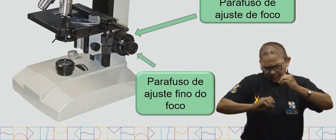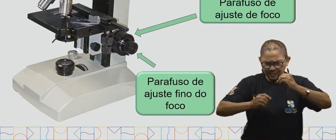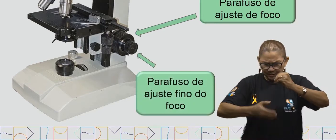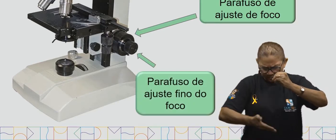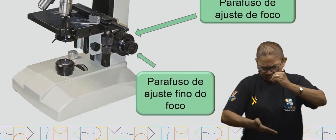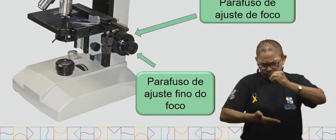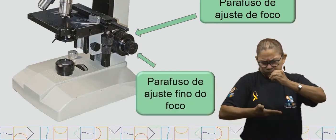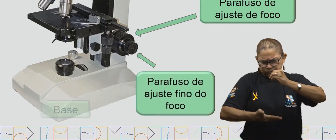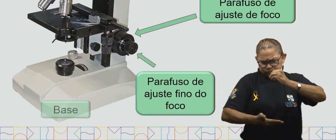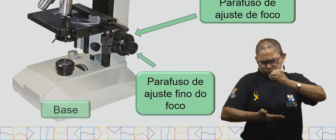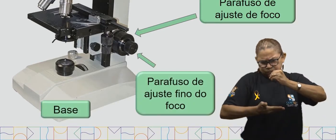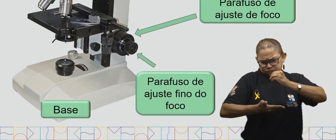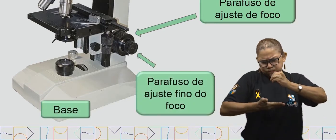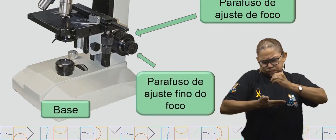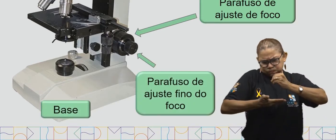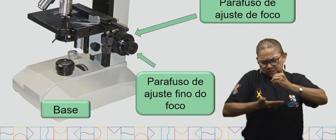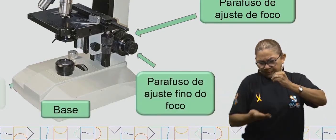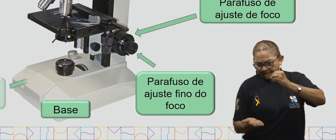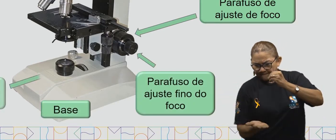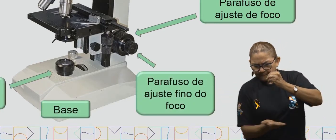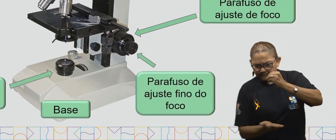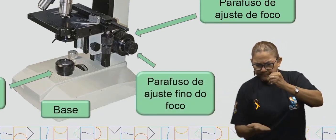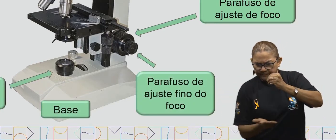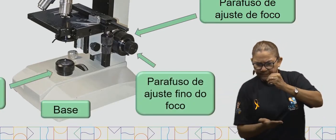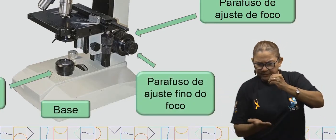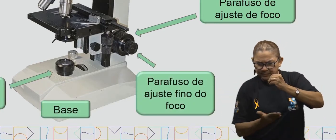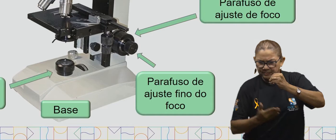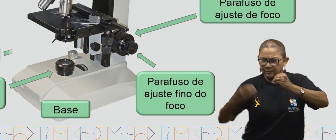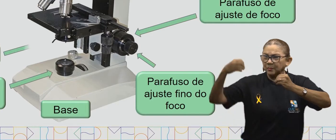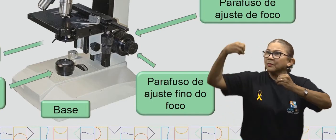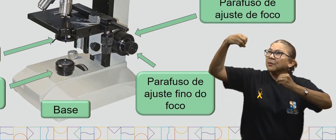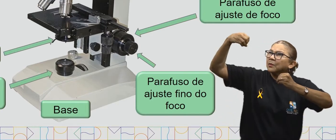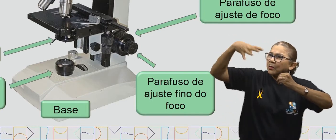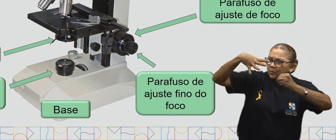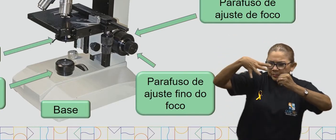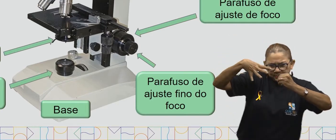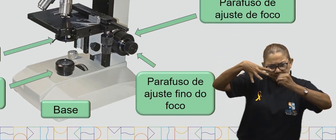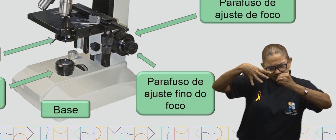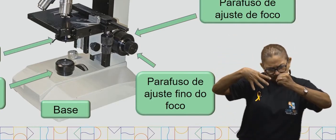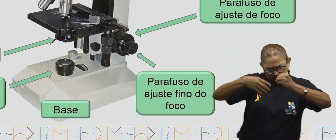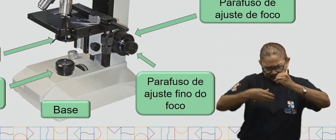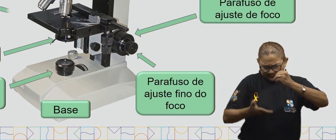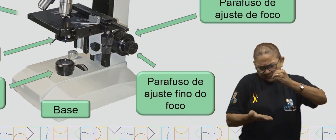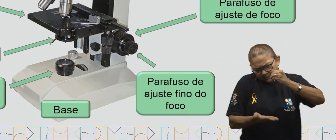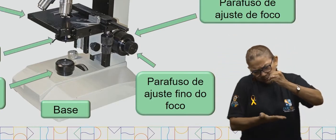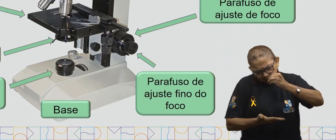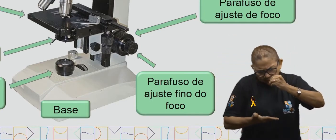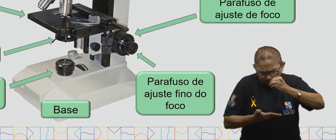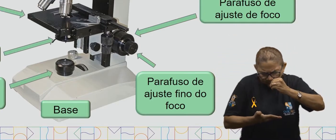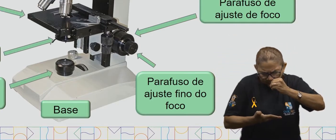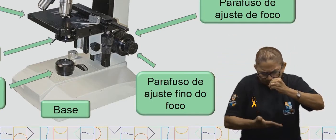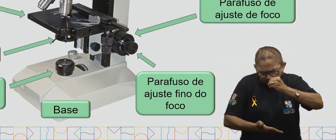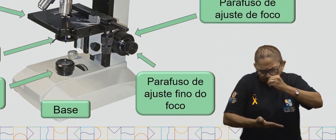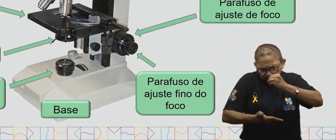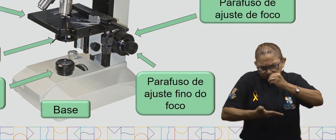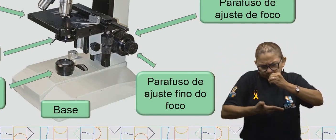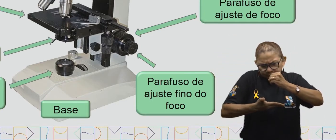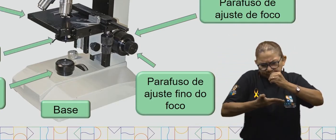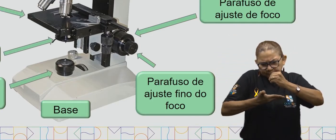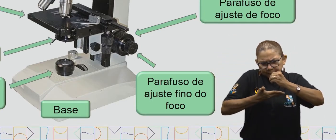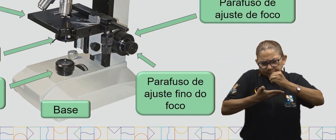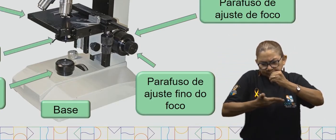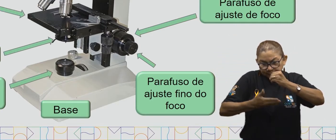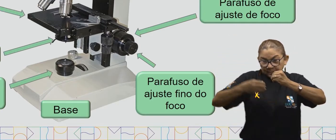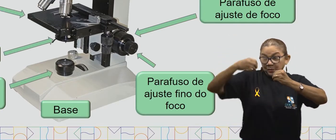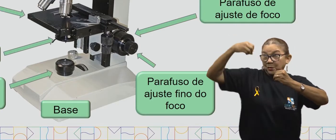fino do foco, base, fonte de luz, condensador, ou seja, uma estrutura que